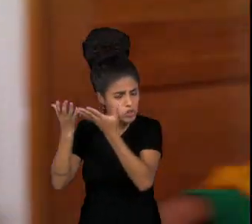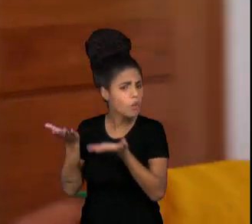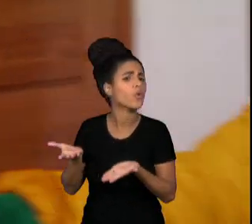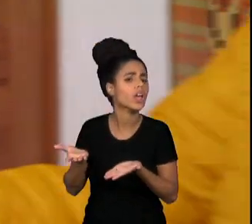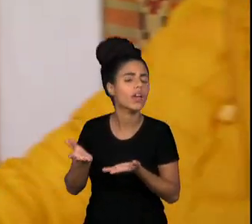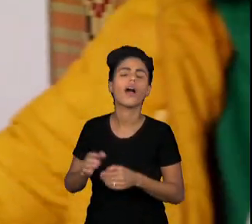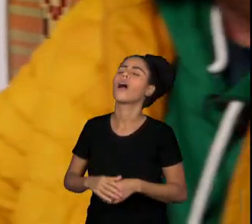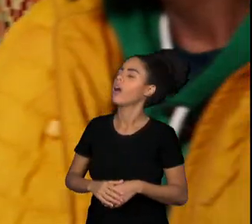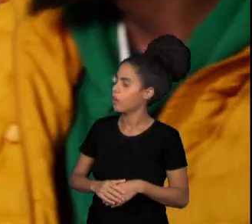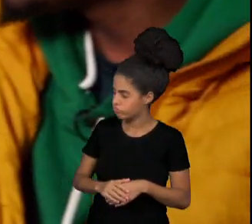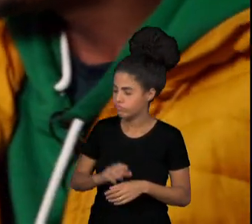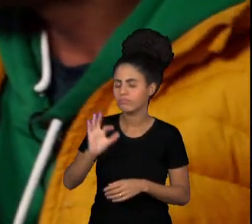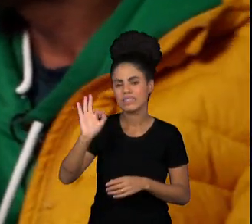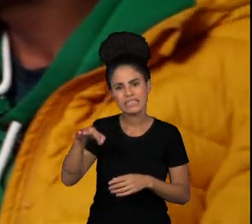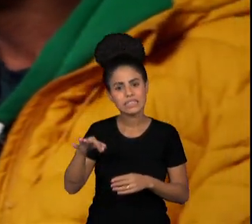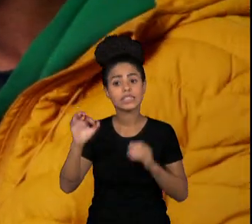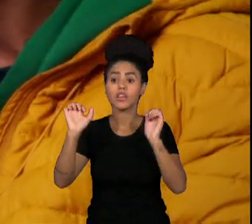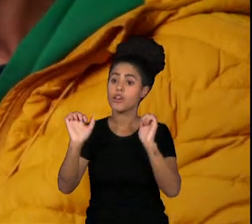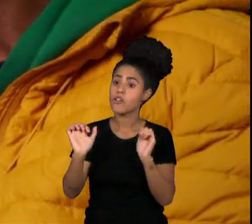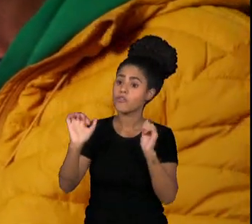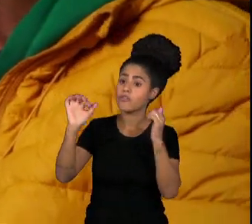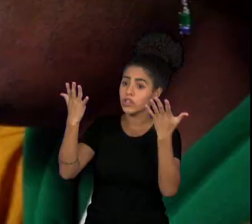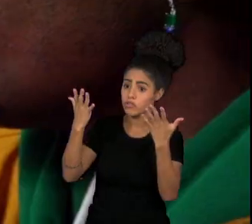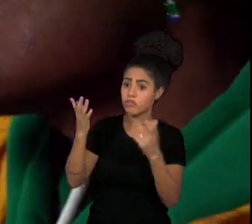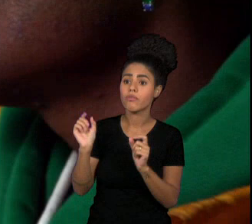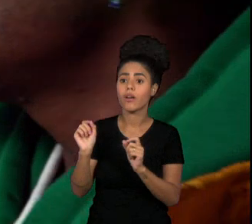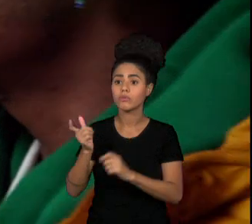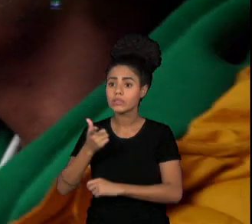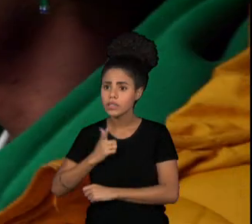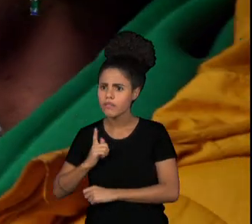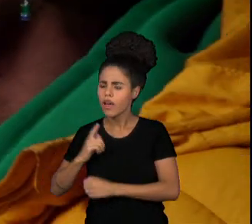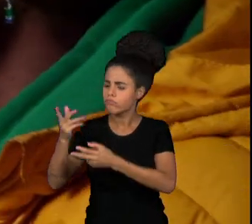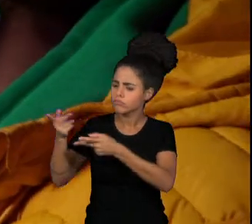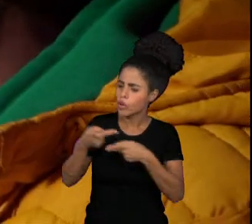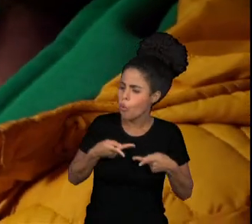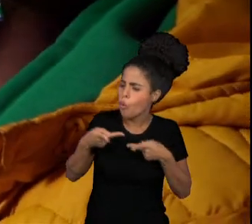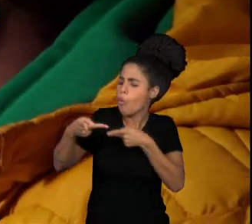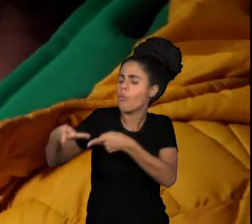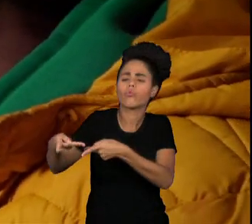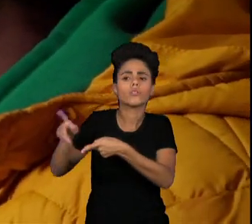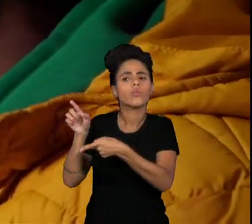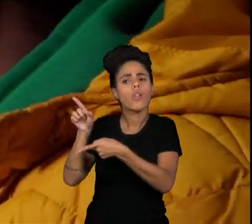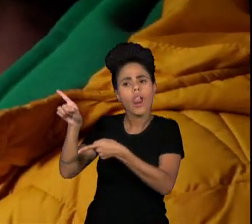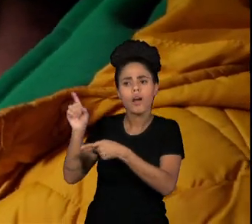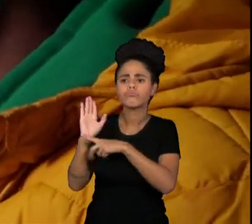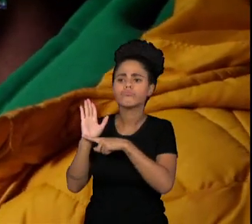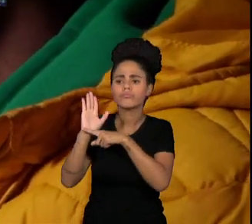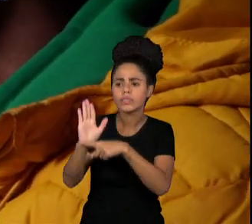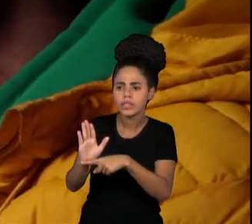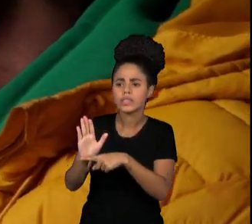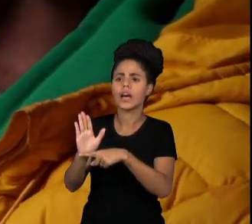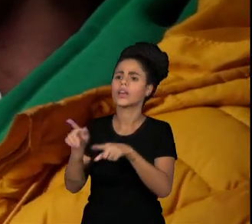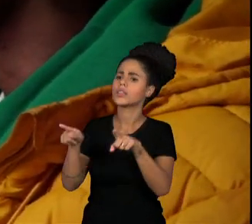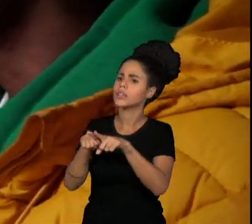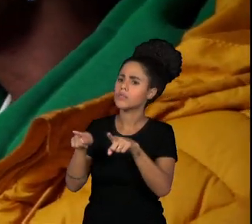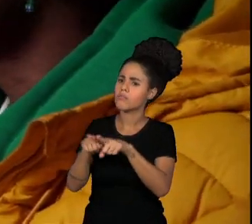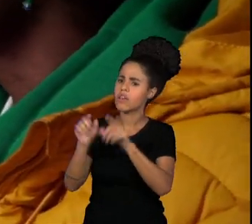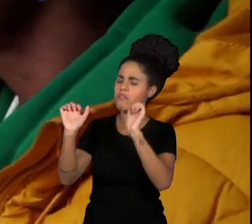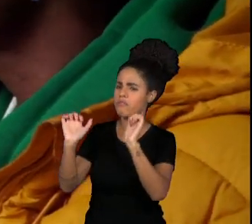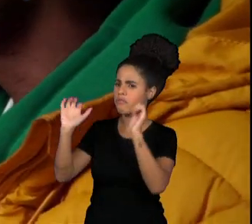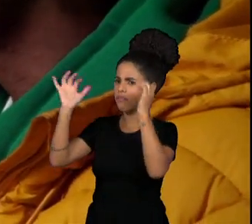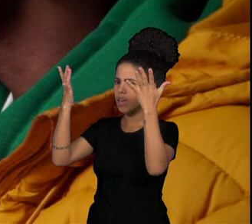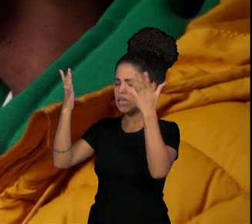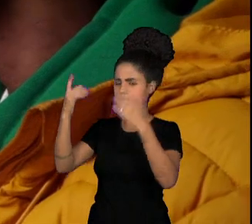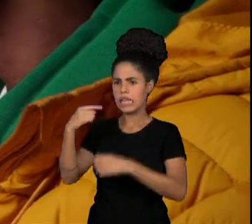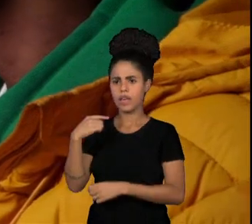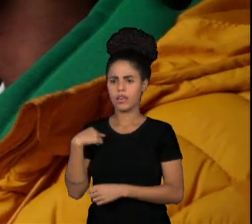o festival Creole Jazz Festival. Aí eles convidaram a gente para se apresentar. Na ocasião eu